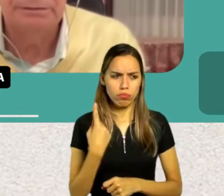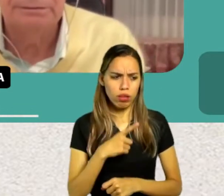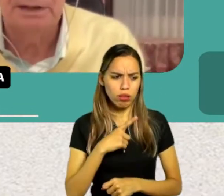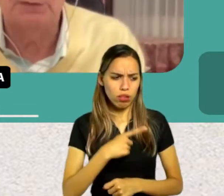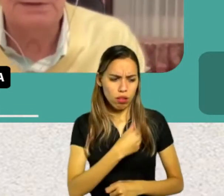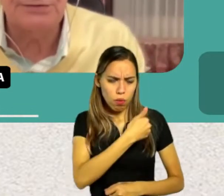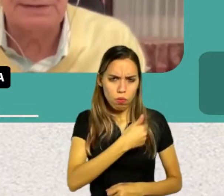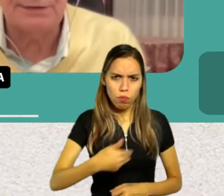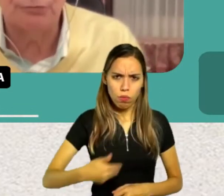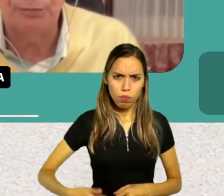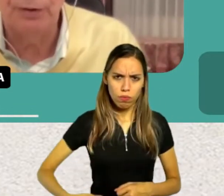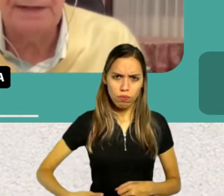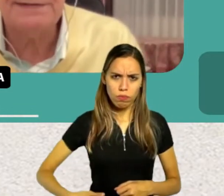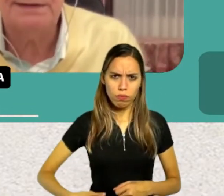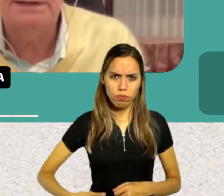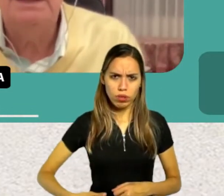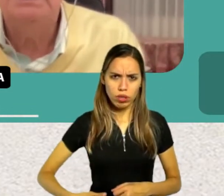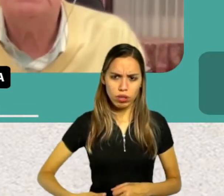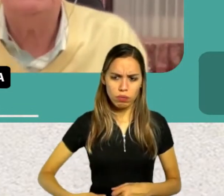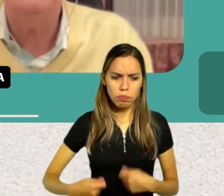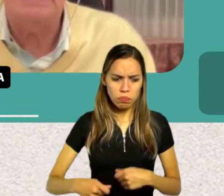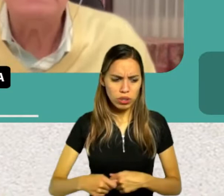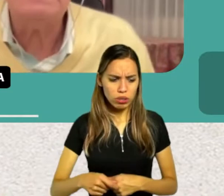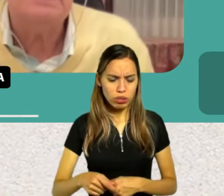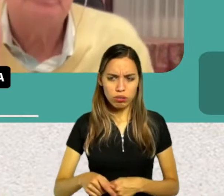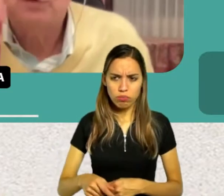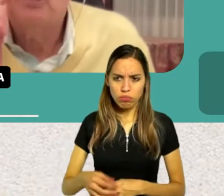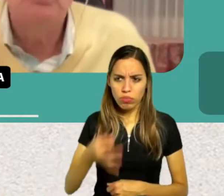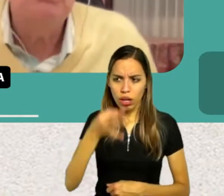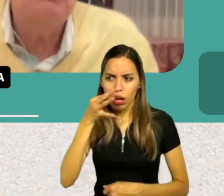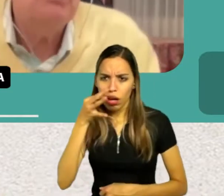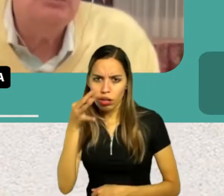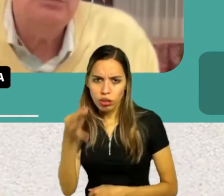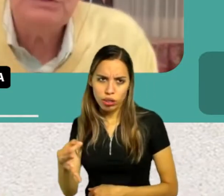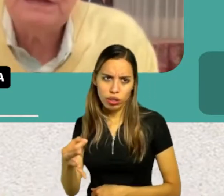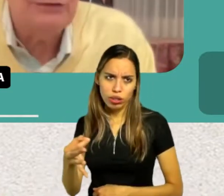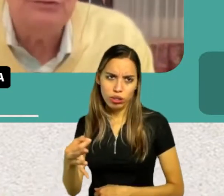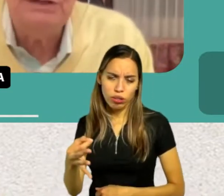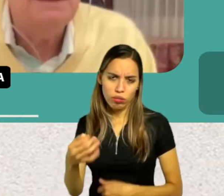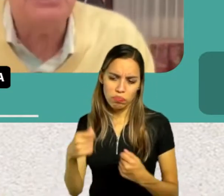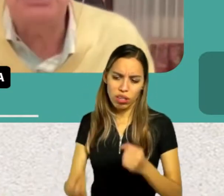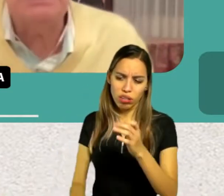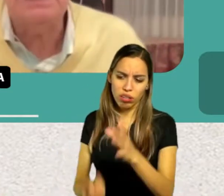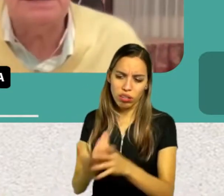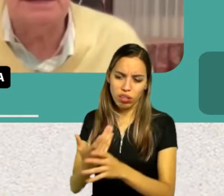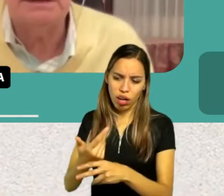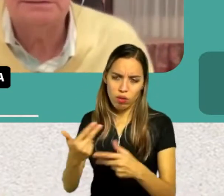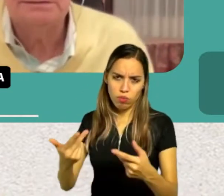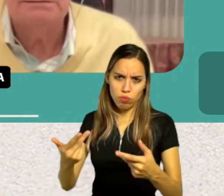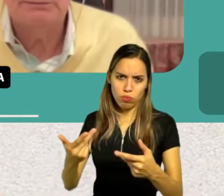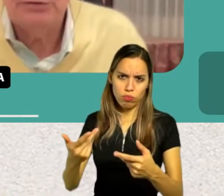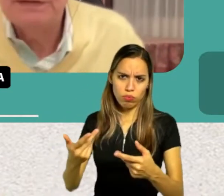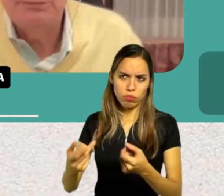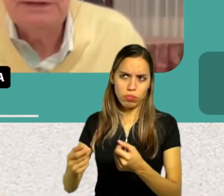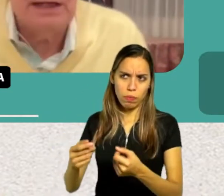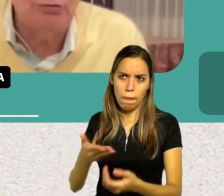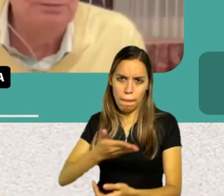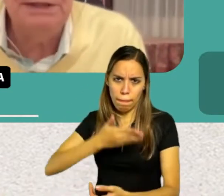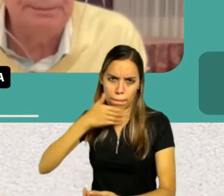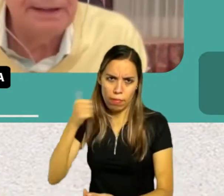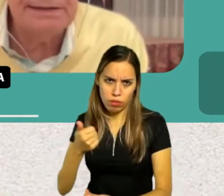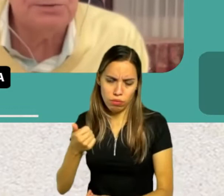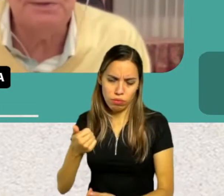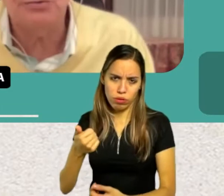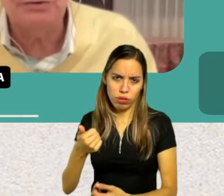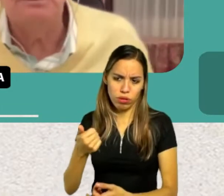sensível a uma situação como essa, que criasse um estado de emergência. Nós temos que dar